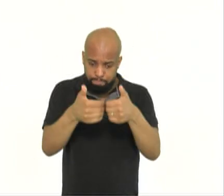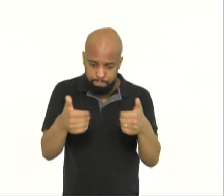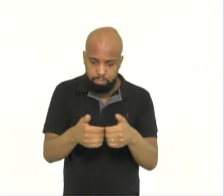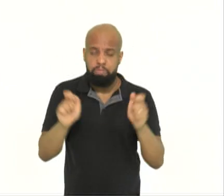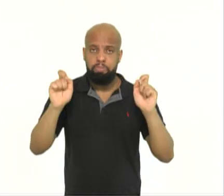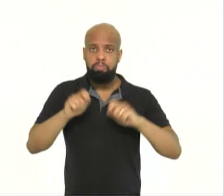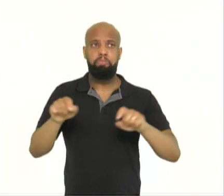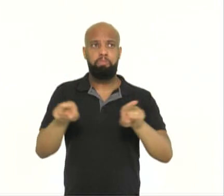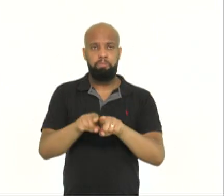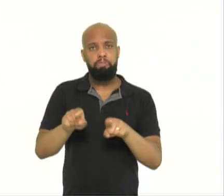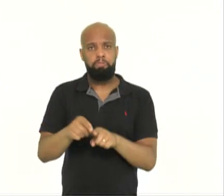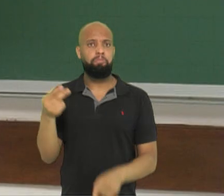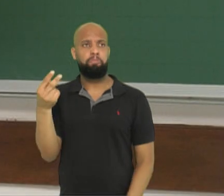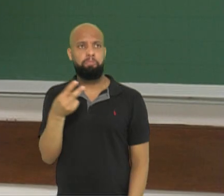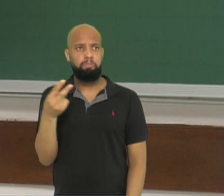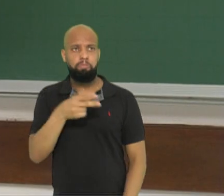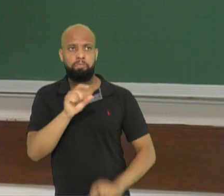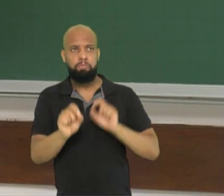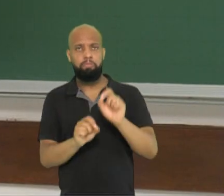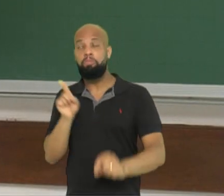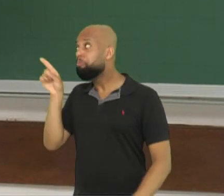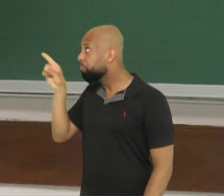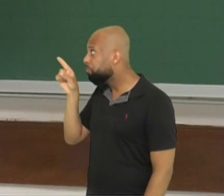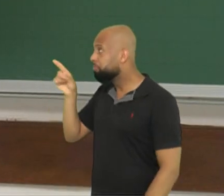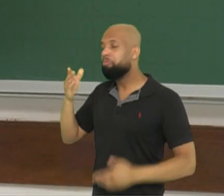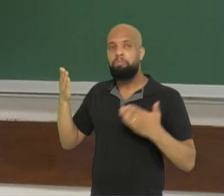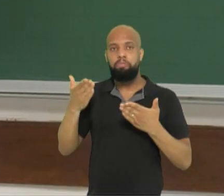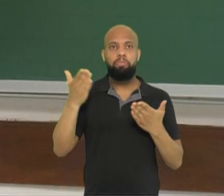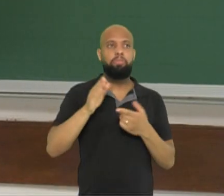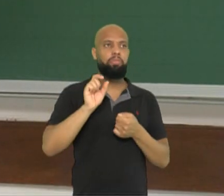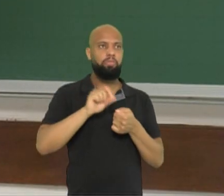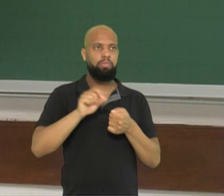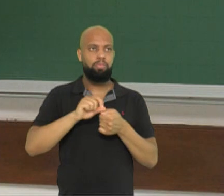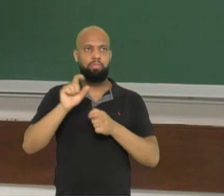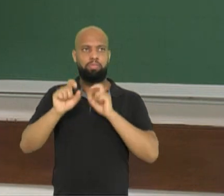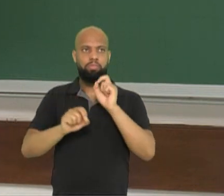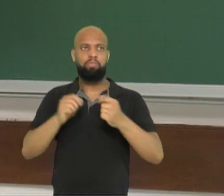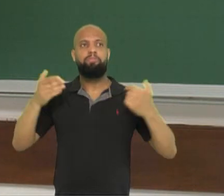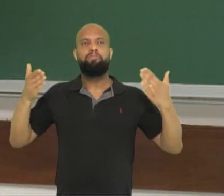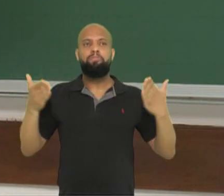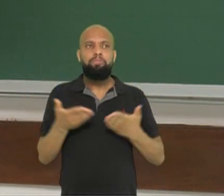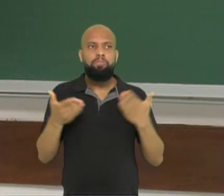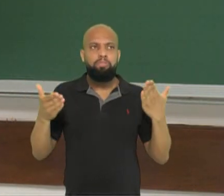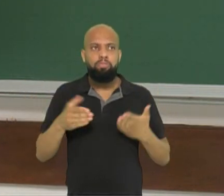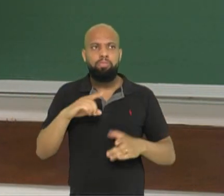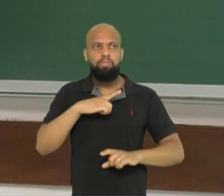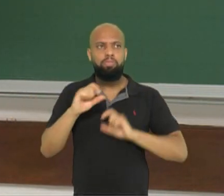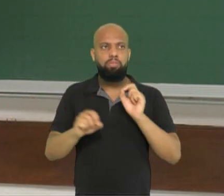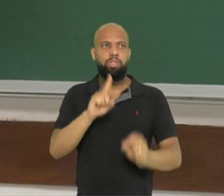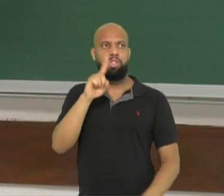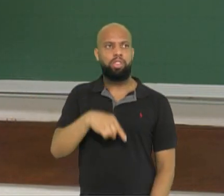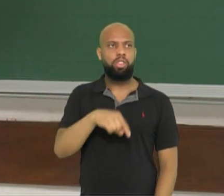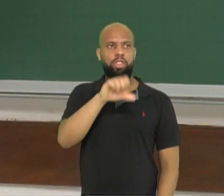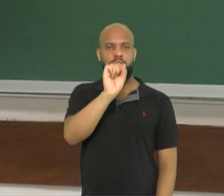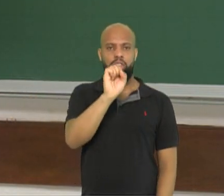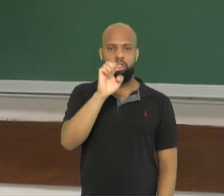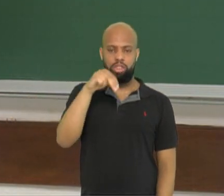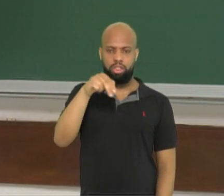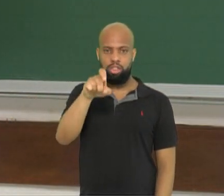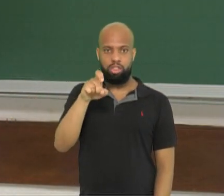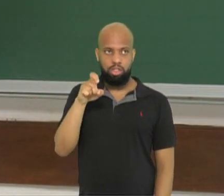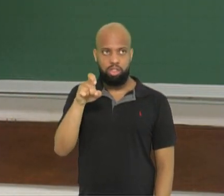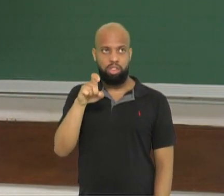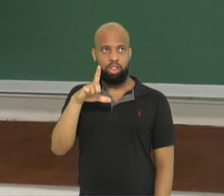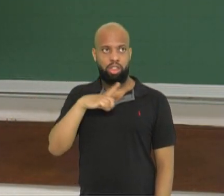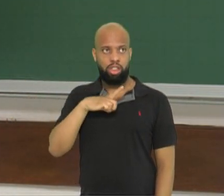leitura, né, dos dois ali, ó, que é essa aqui, ó, que a gente está definindo, tá? Essa parte aqui, ó, já é a definição da imagem da função